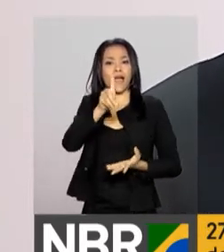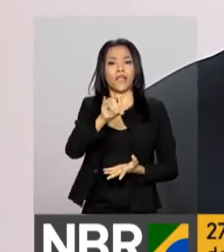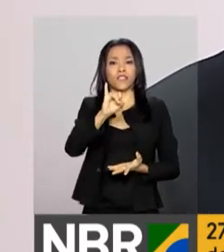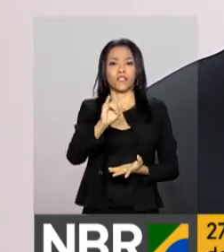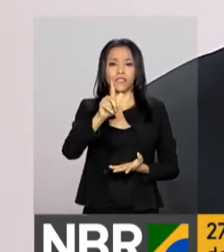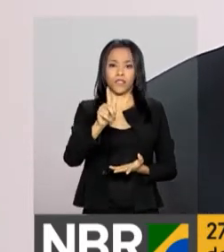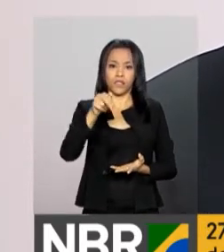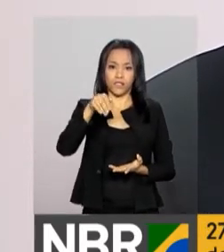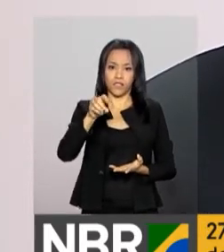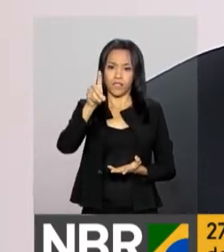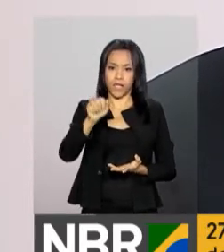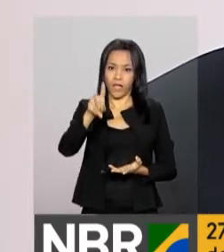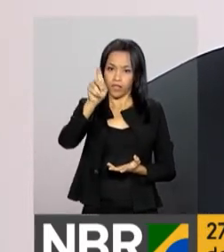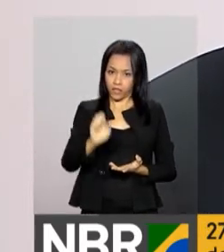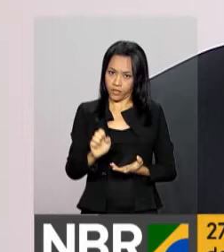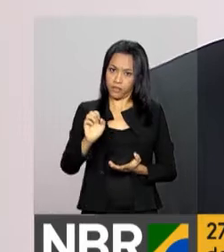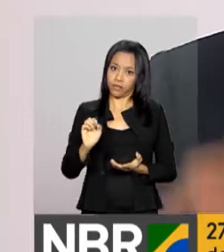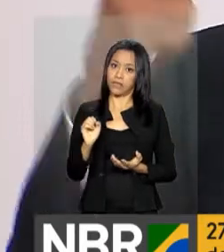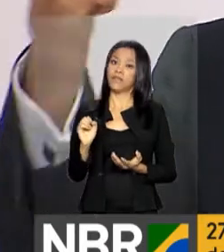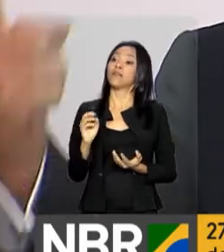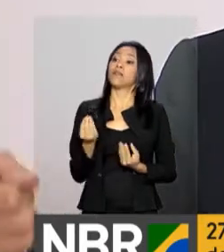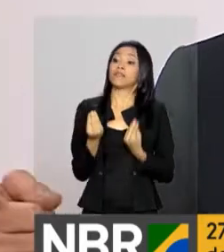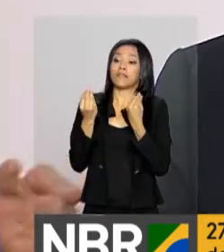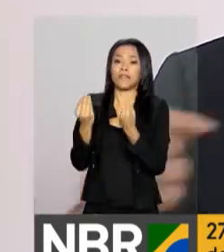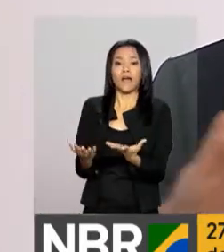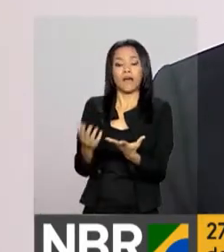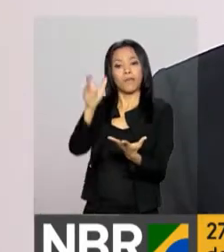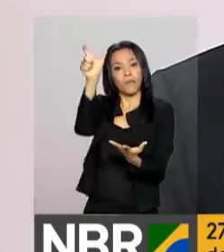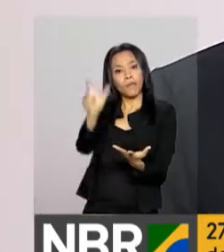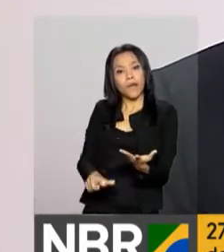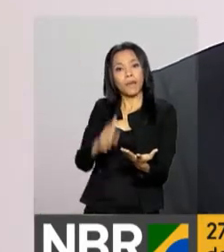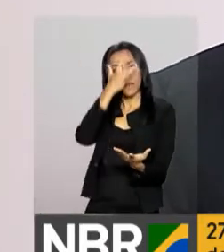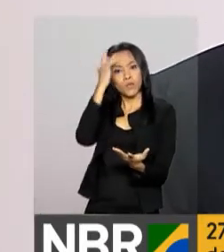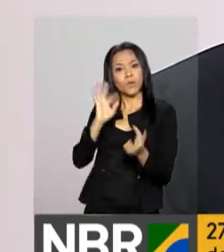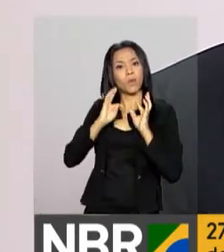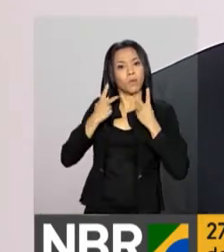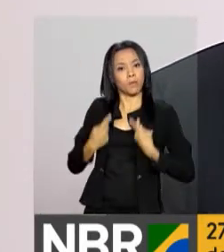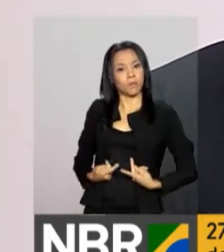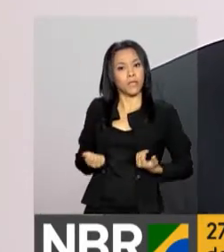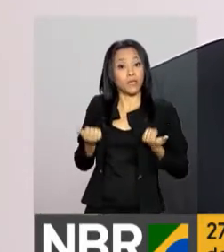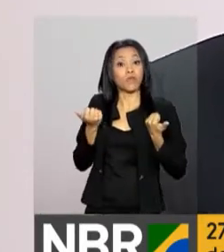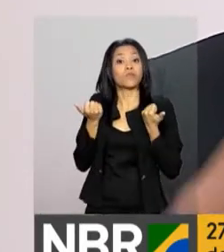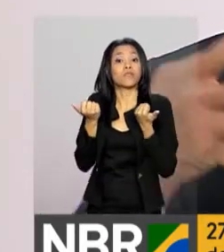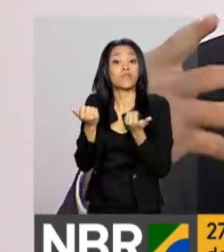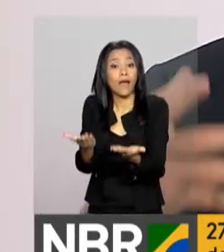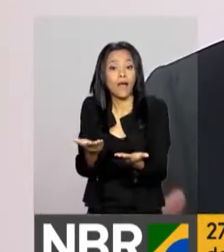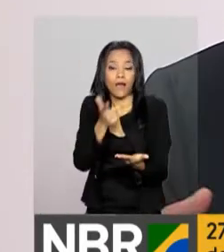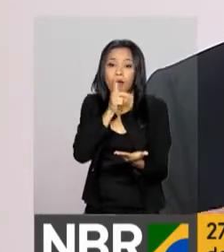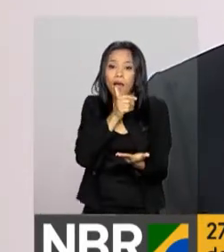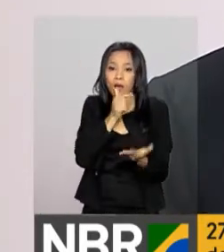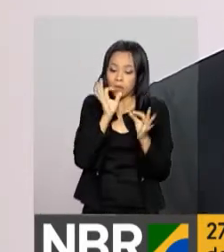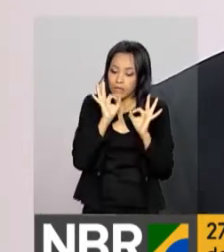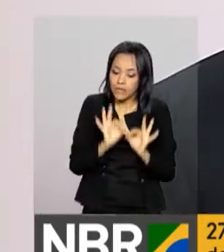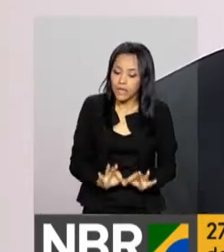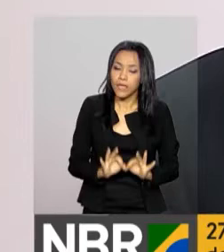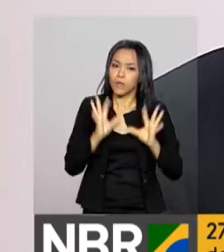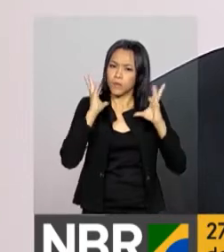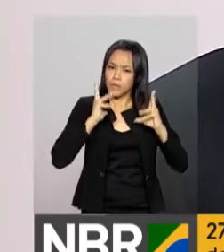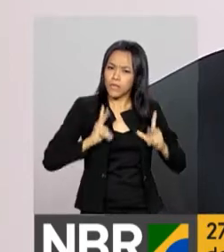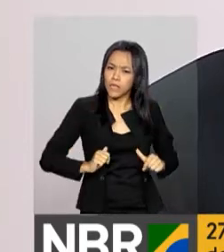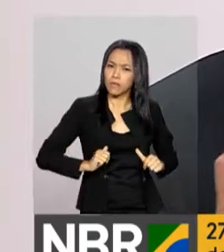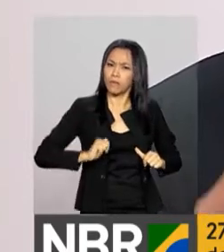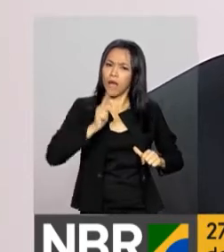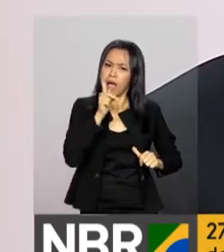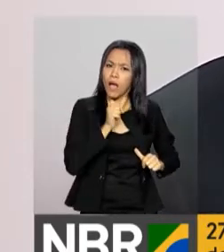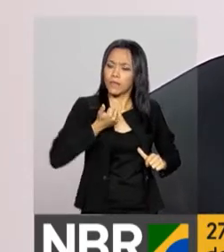faz saneamento determinadas regiões quando você fornece água adequada não é como fosse mais tratamento de esgoto